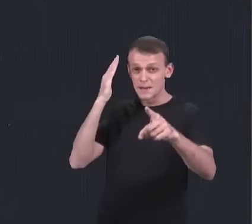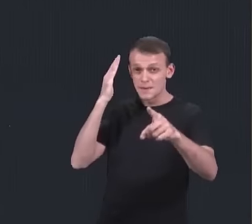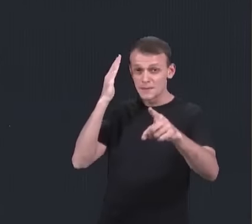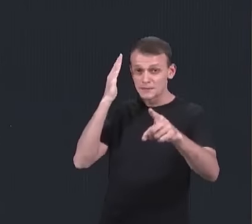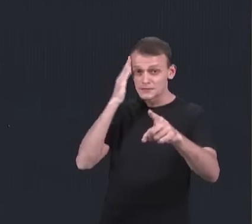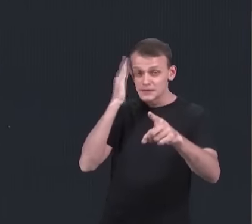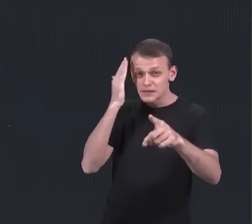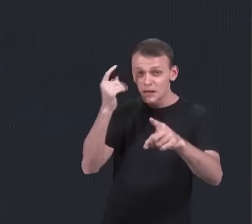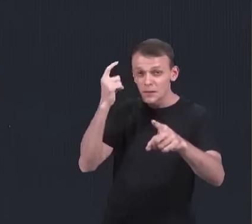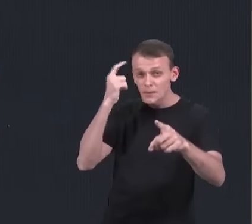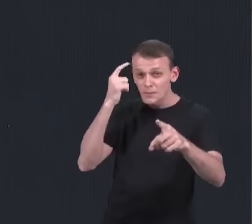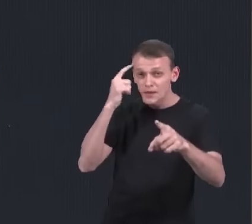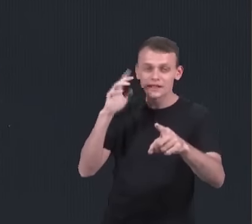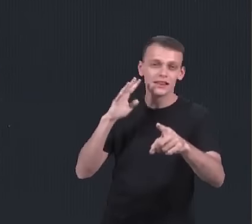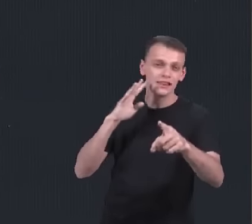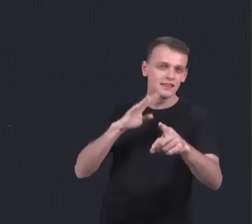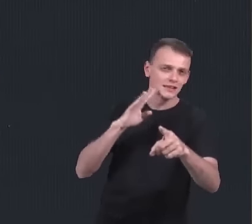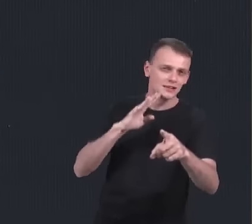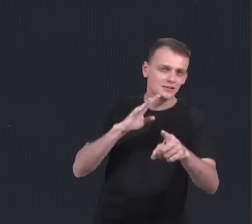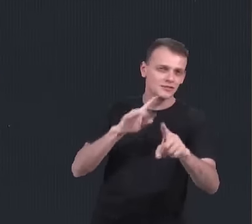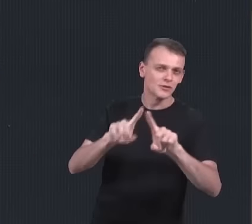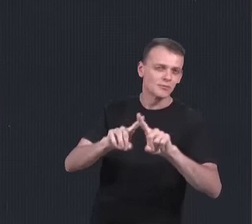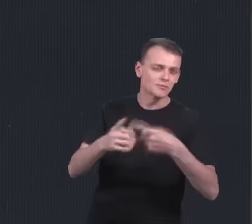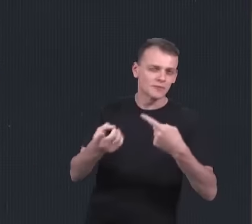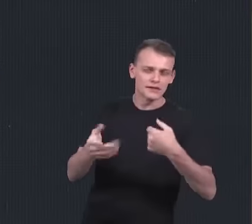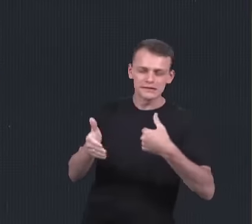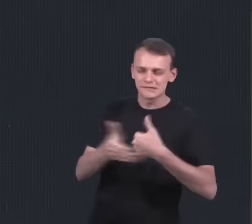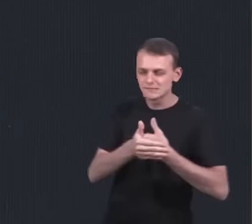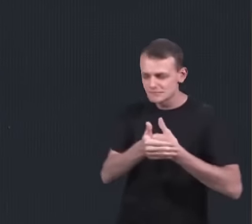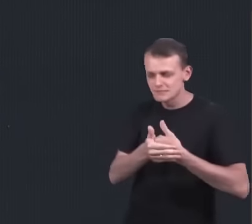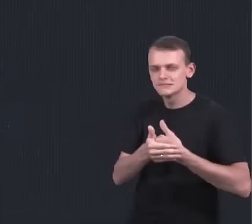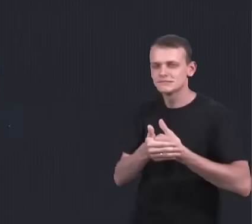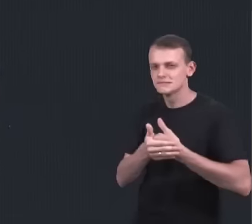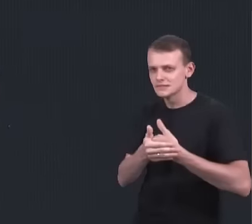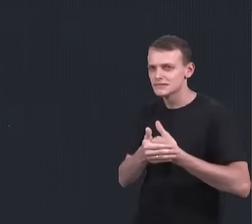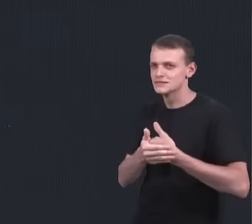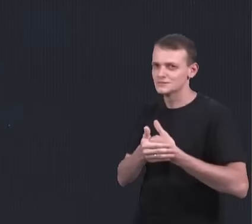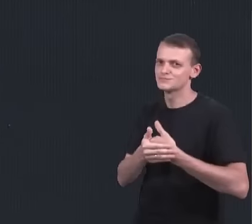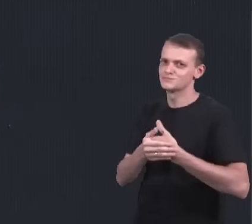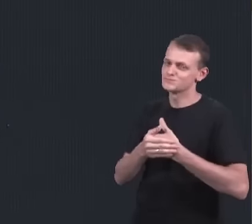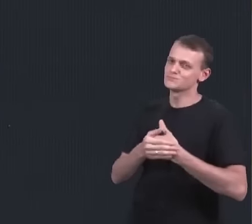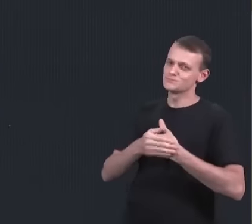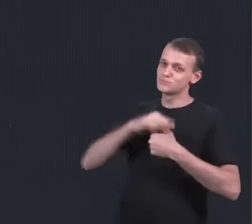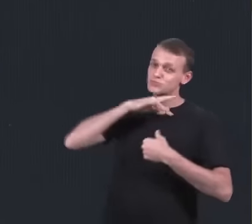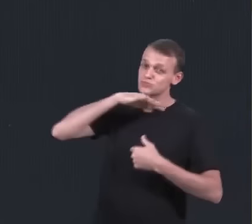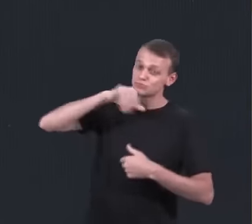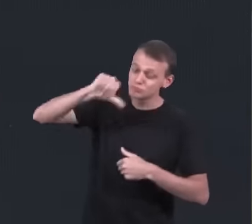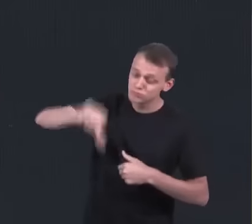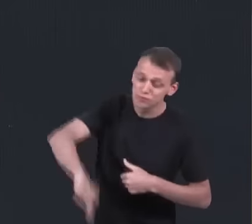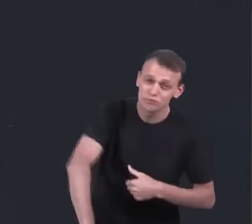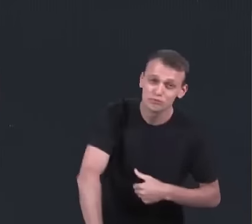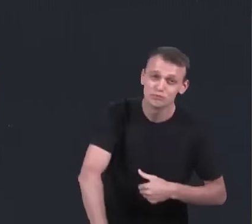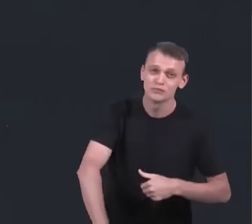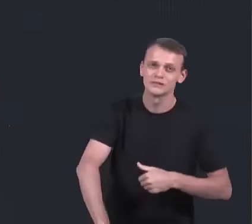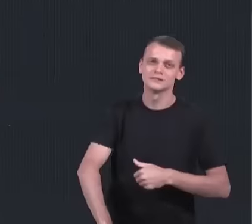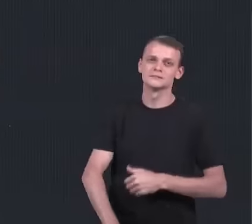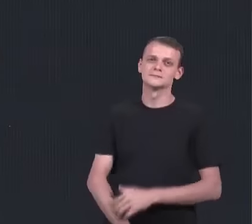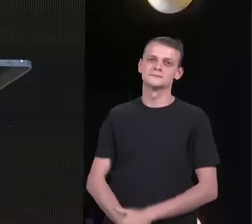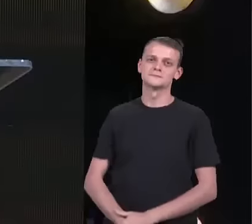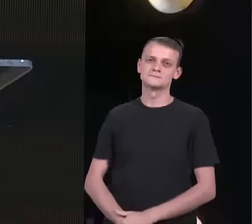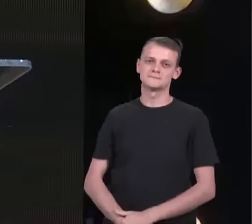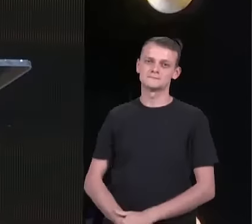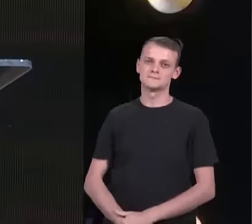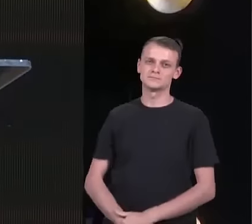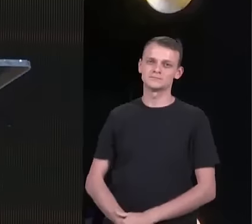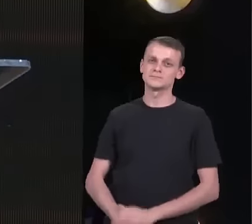Nosso chamado como líderes é desembrulhar o que está dentro das pessoas. É tirar o que há de dentro